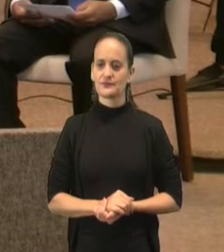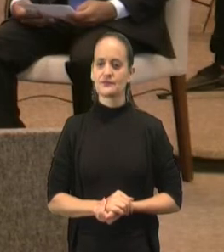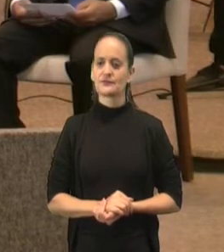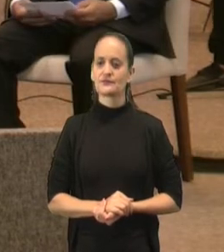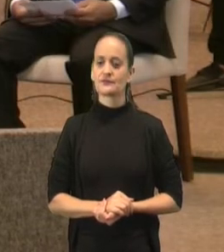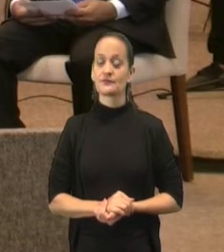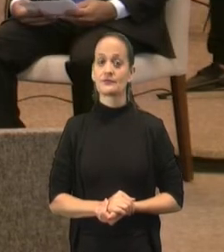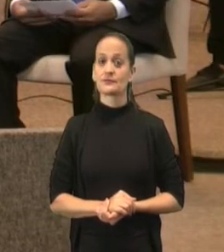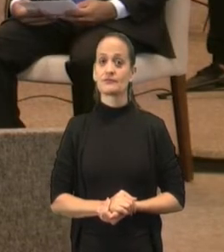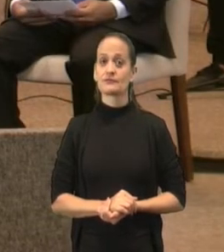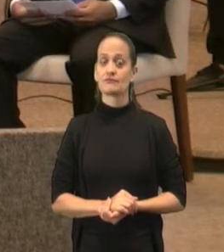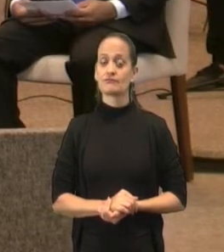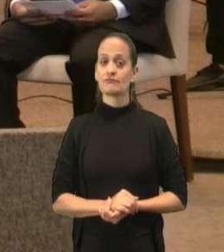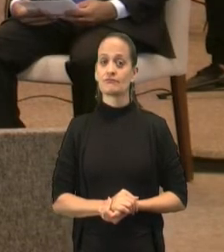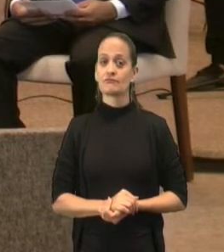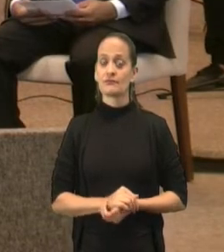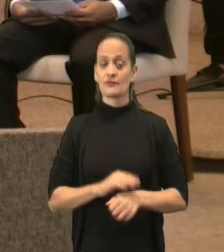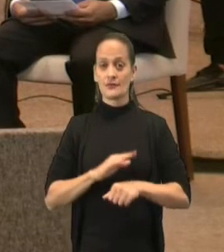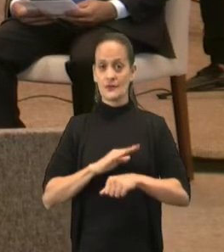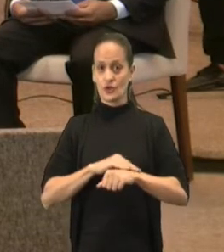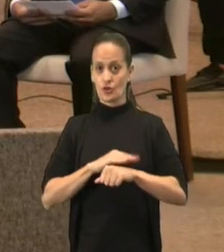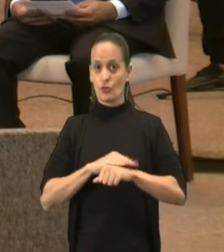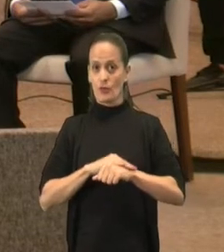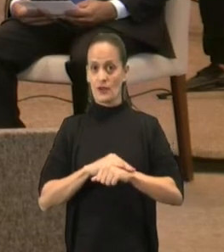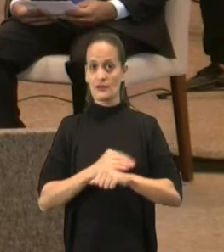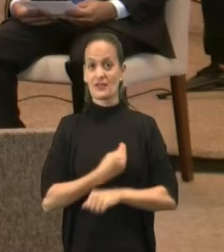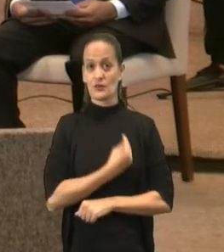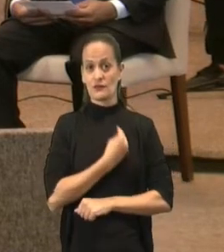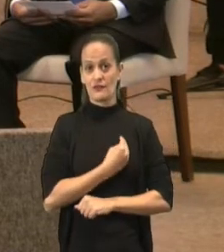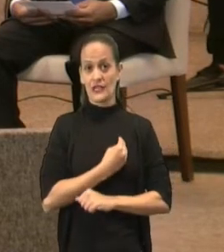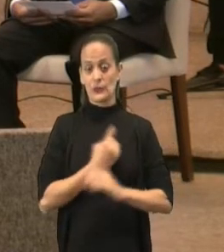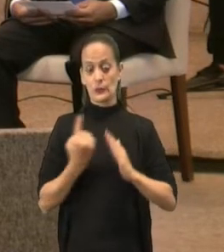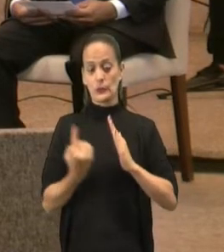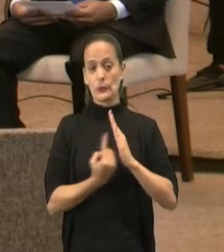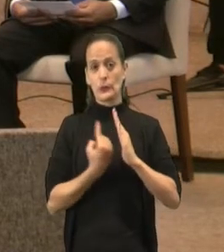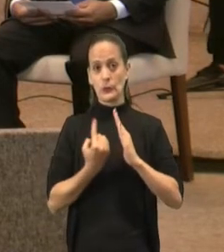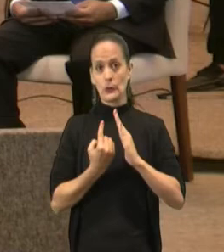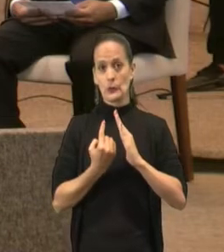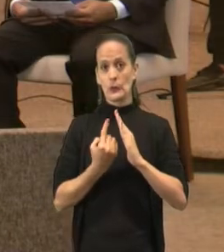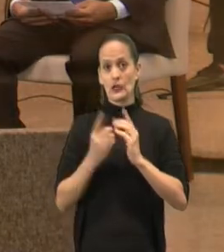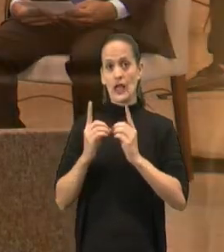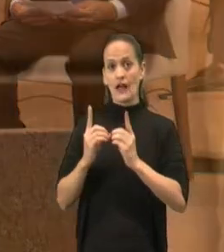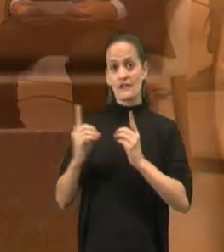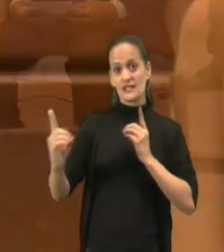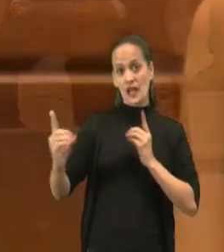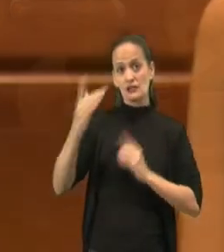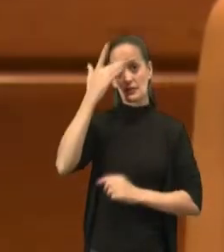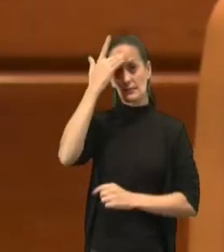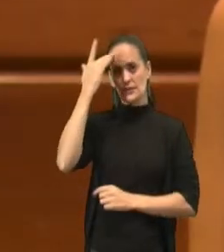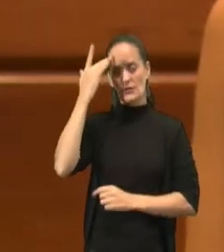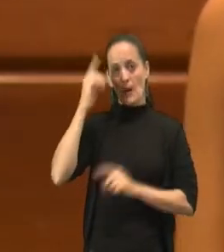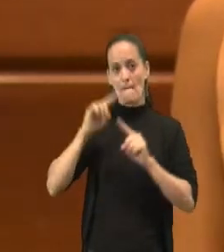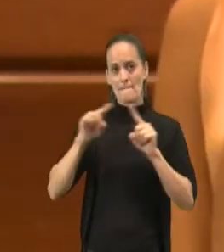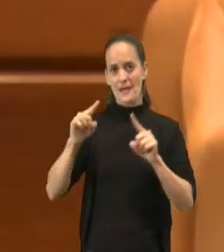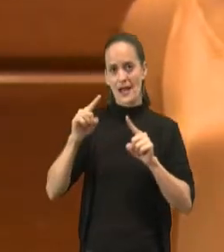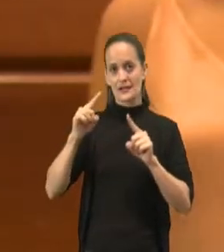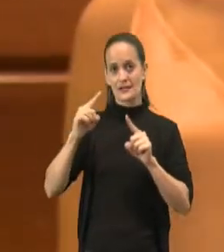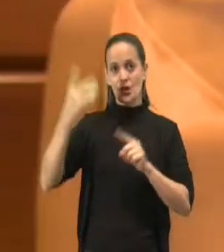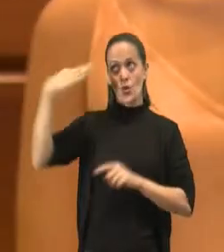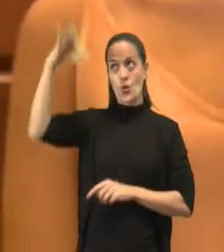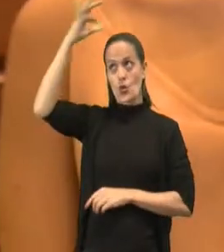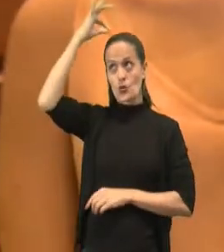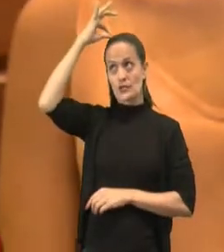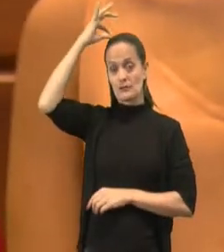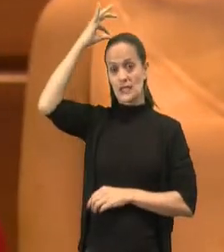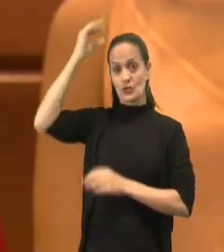Nós estamos passando por um momento de isolamento social, mas o isolamento espiritual não faz parte dos